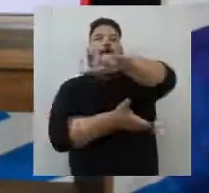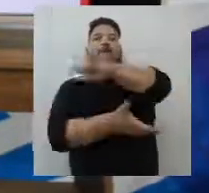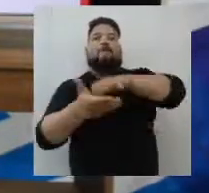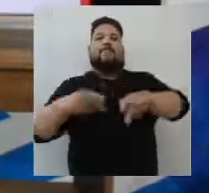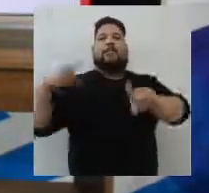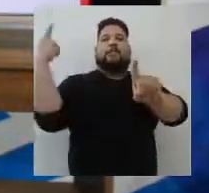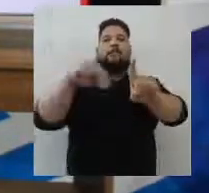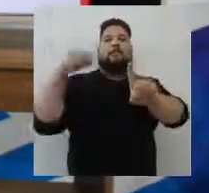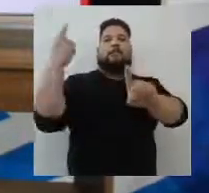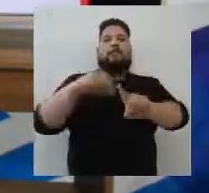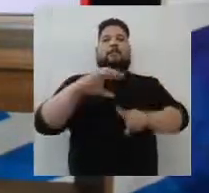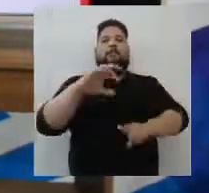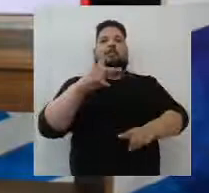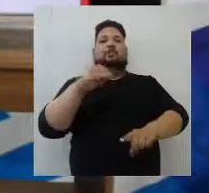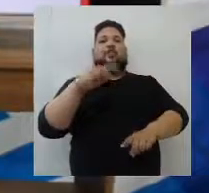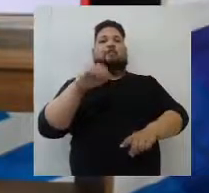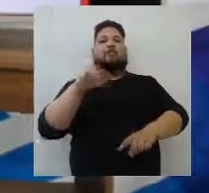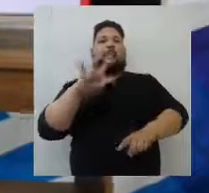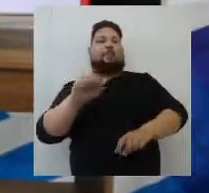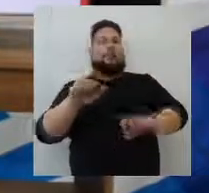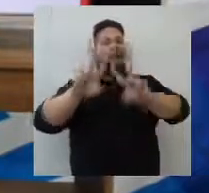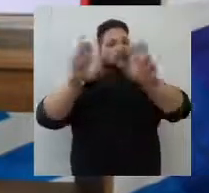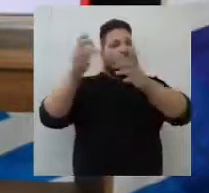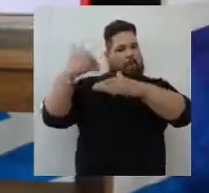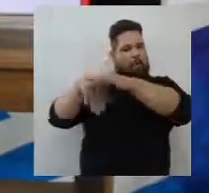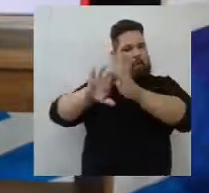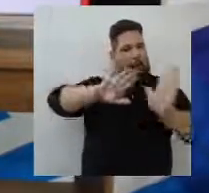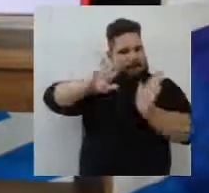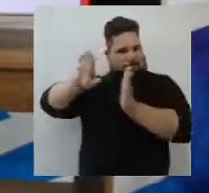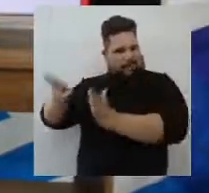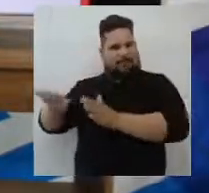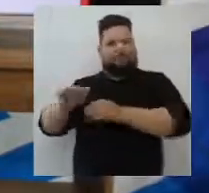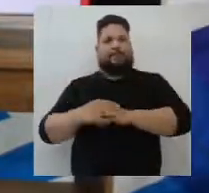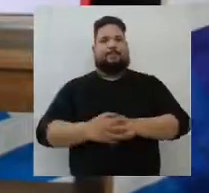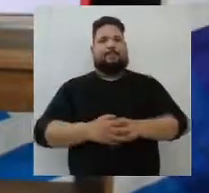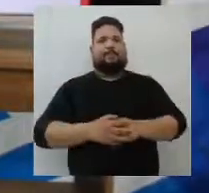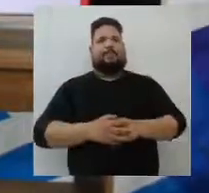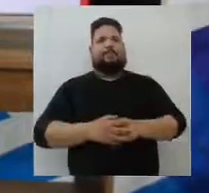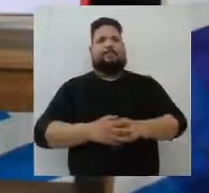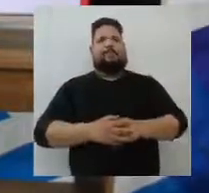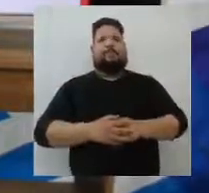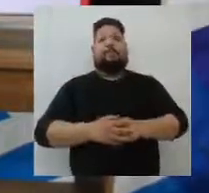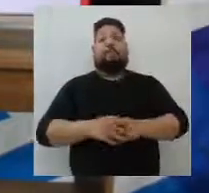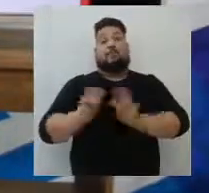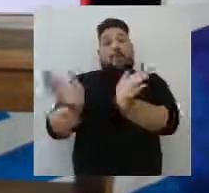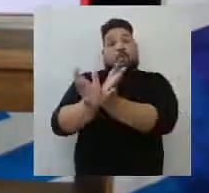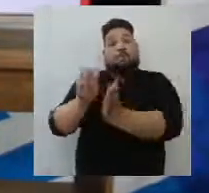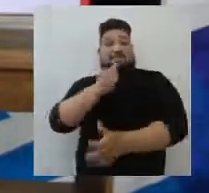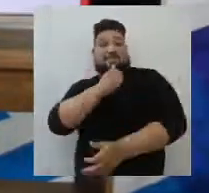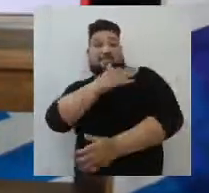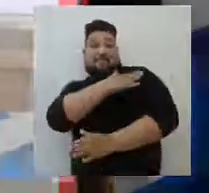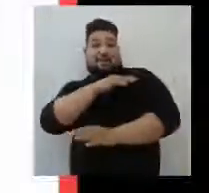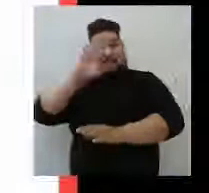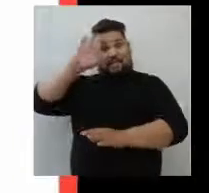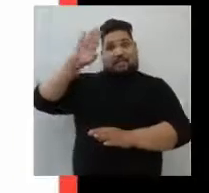Mas isso é mais na frente, tá bem? Outra coisa, muitos desses militares que voltaram da Guerra do Paraguai traziam